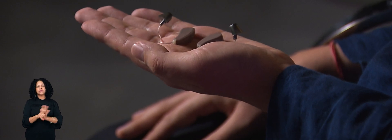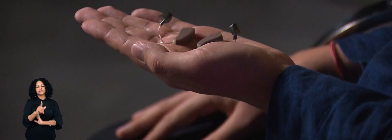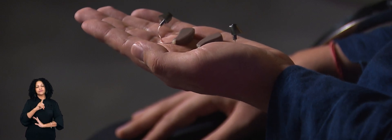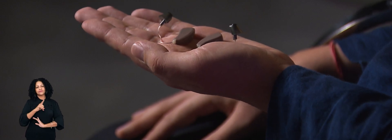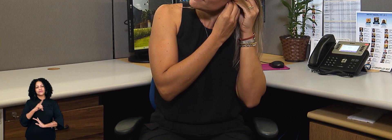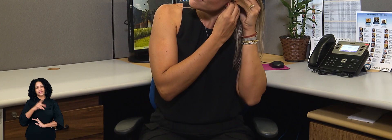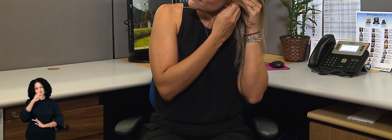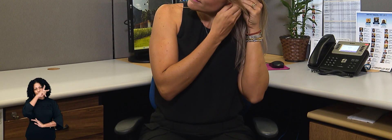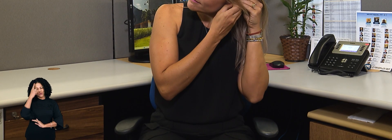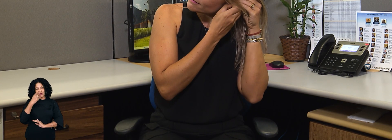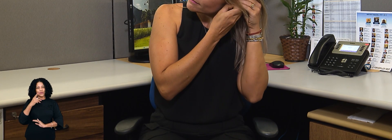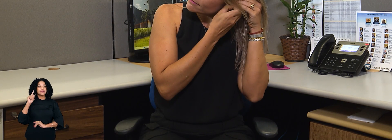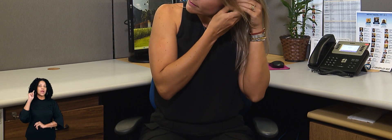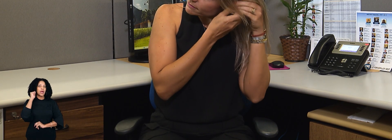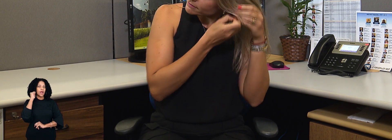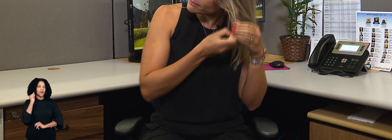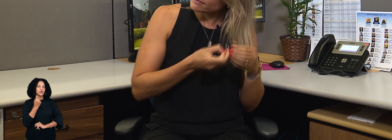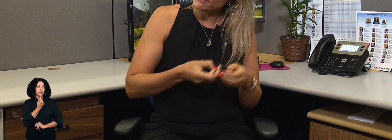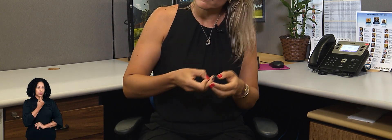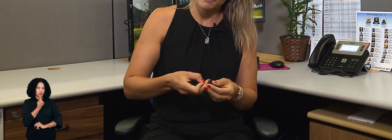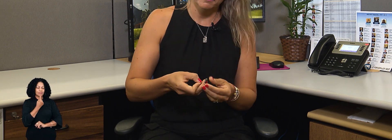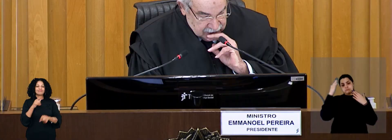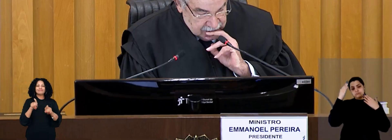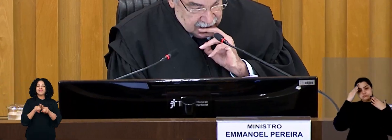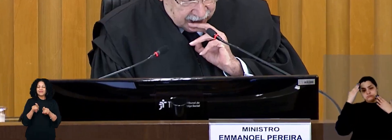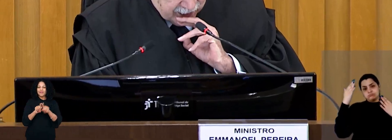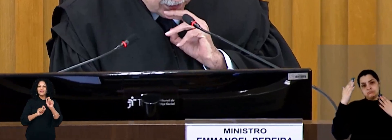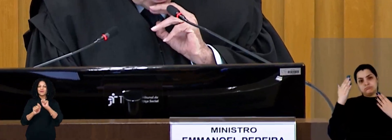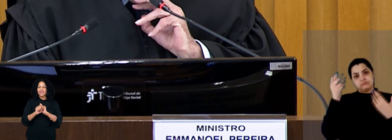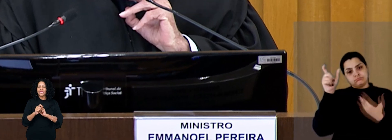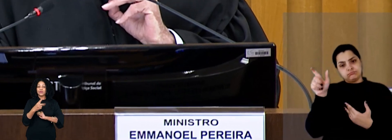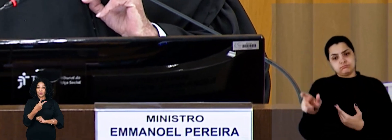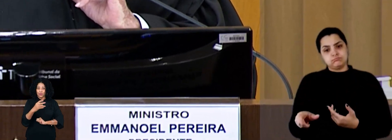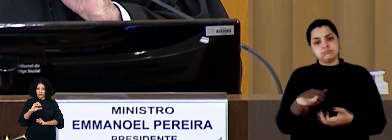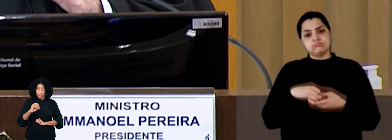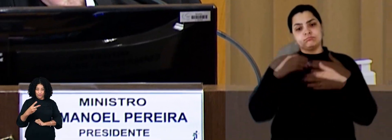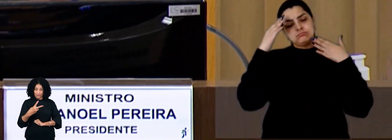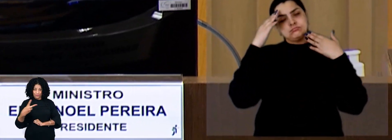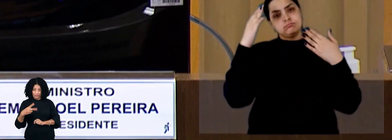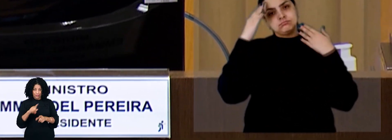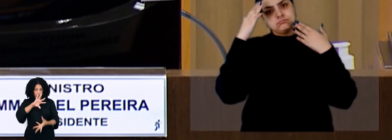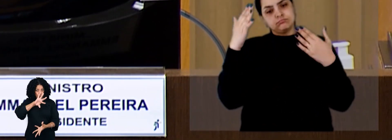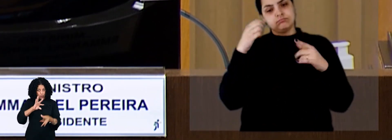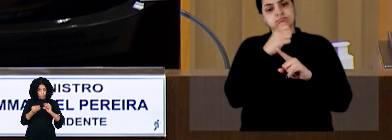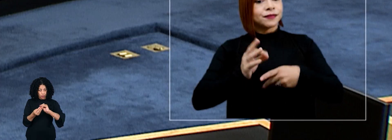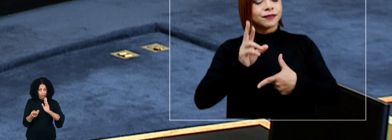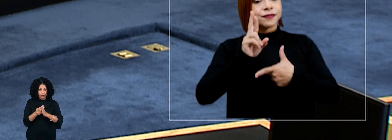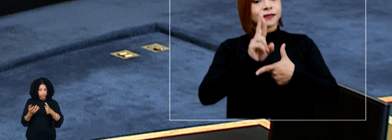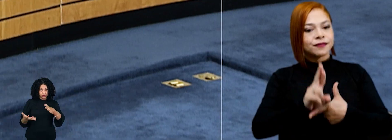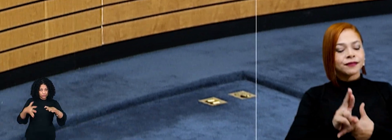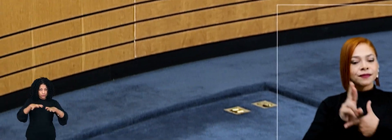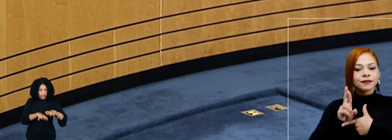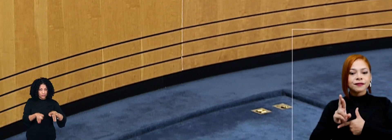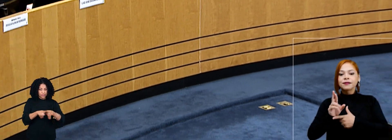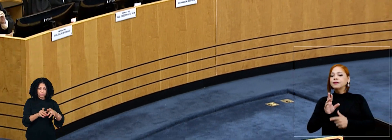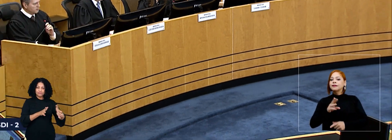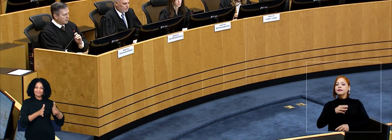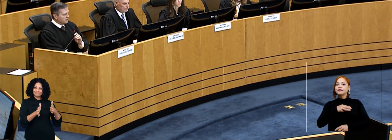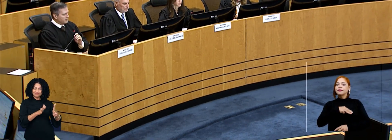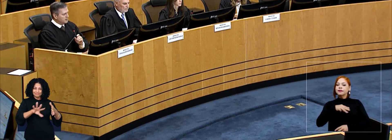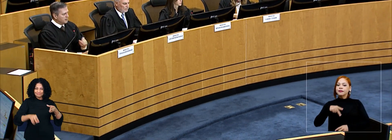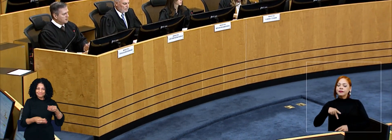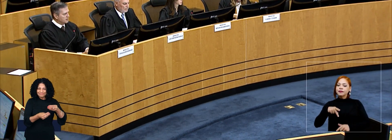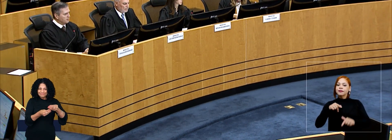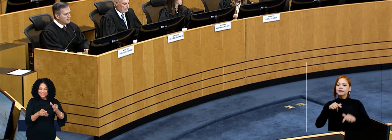à informação para pessoas com deficiência auditiva. Em 2022, o TST concluiu o programa de inclusão